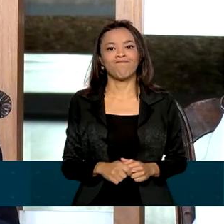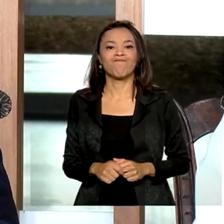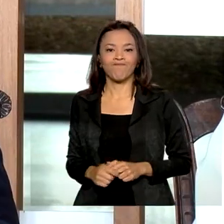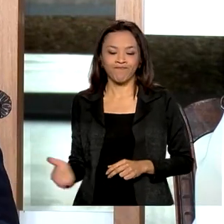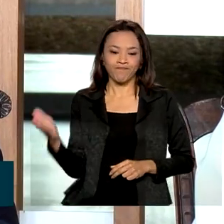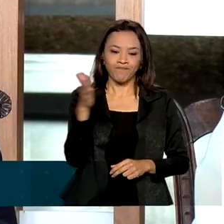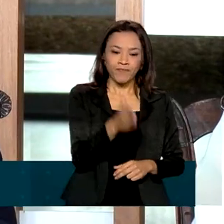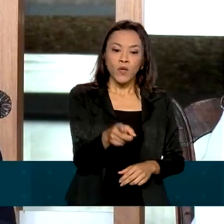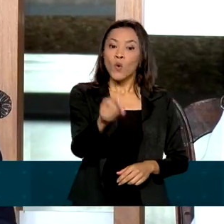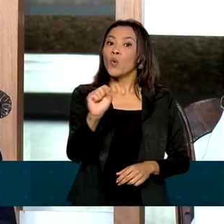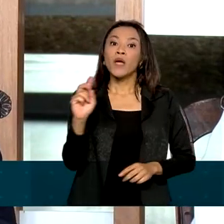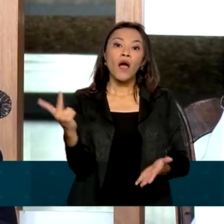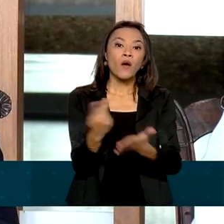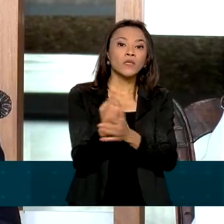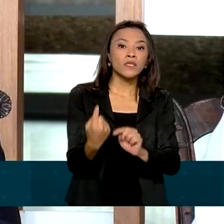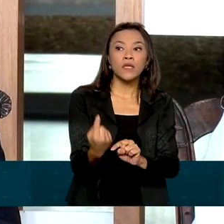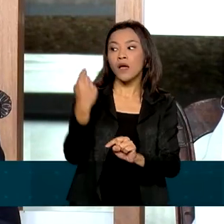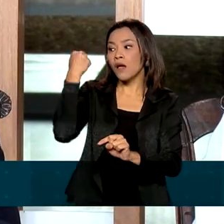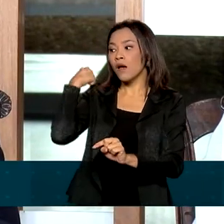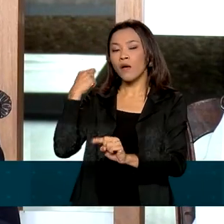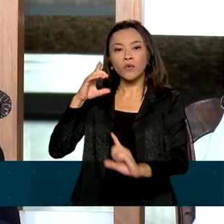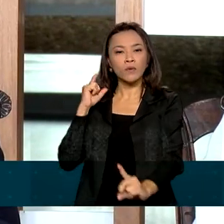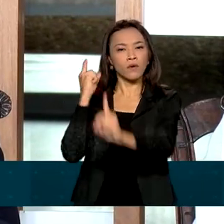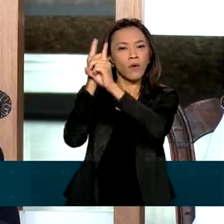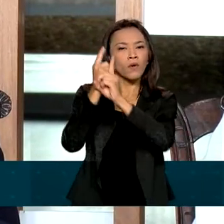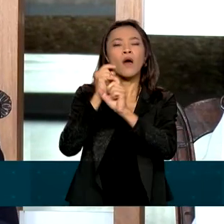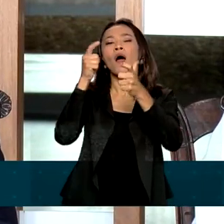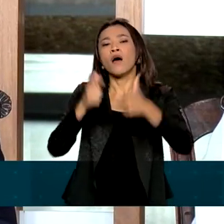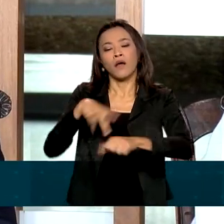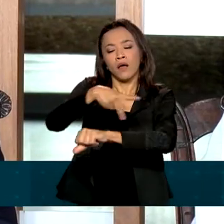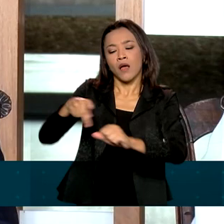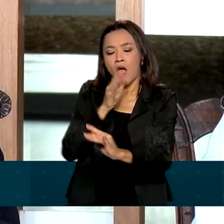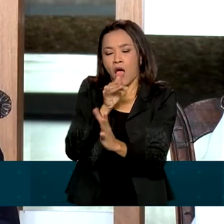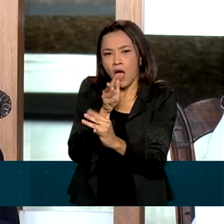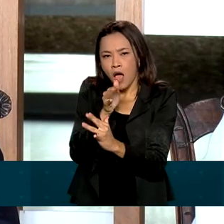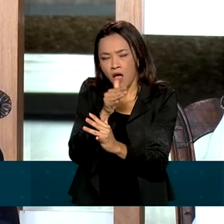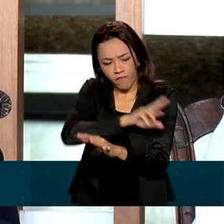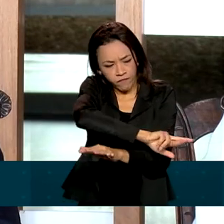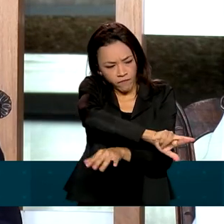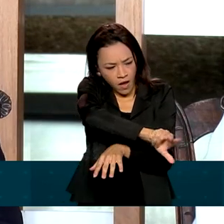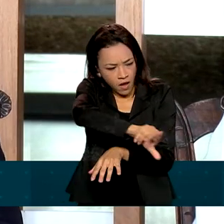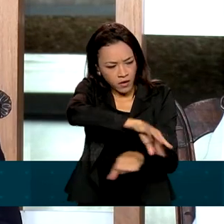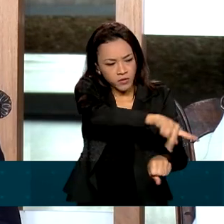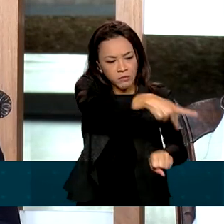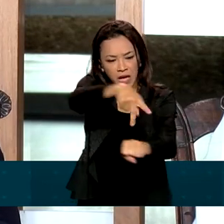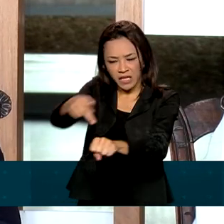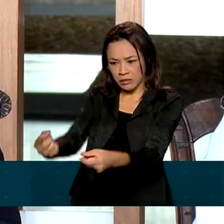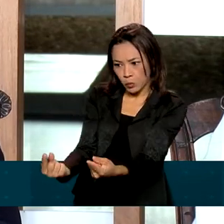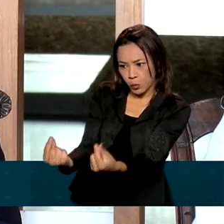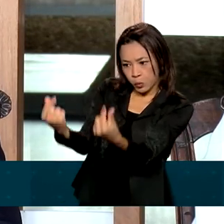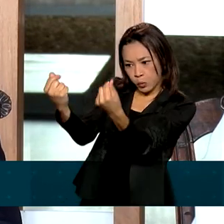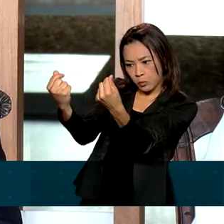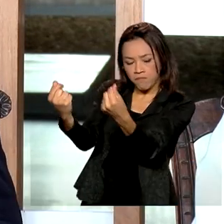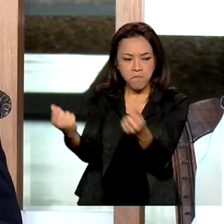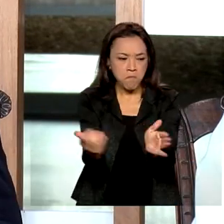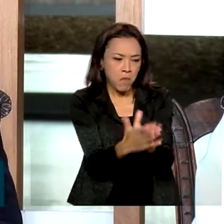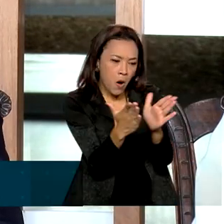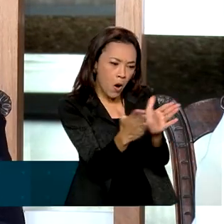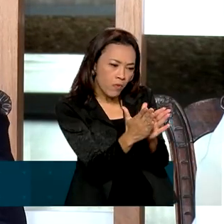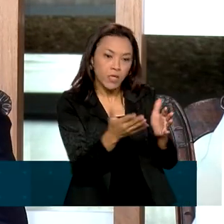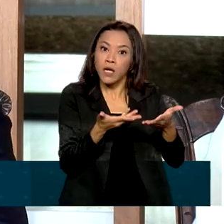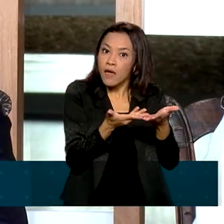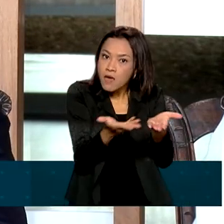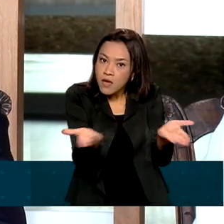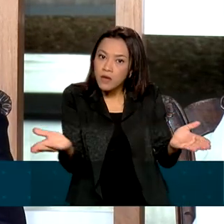Glasgow foi o acordo possível para que todos os países, grandes e pequenos, ricos e pobres, pudessem